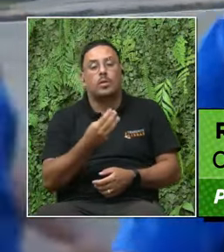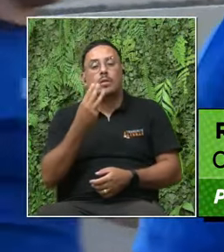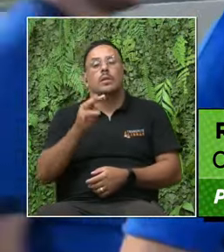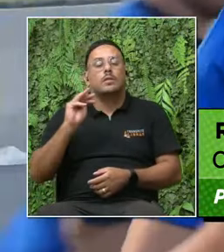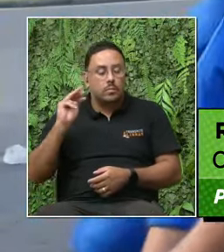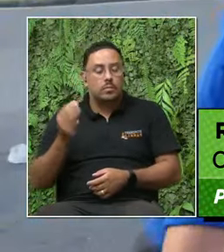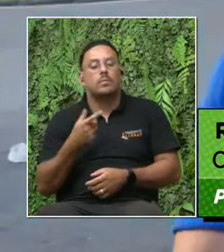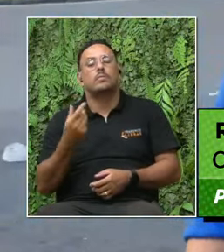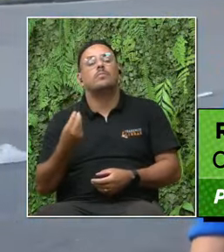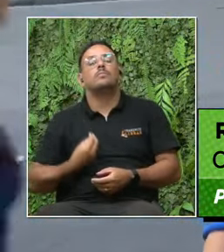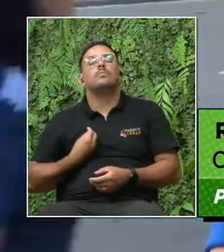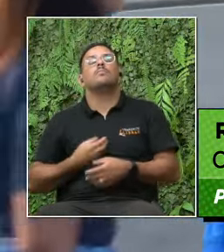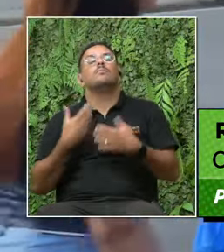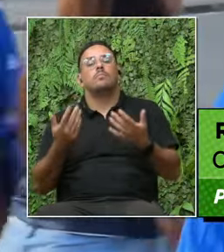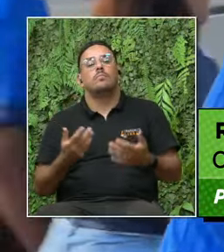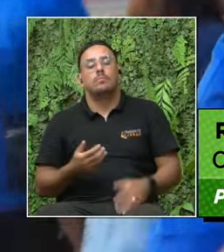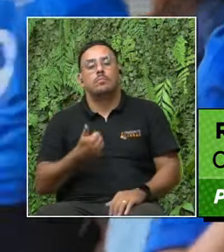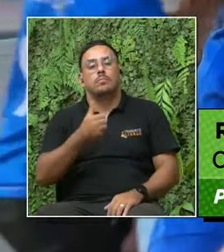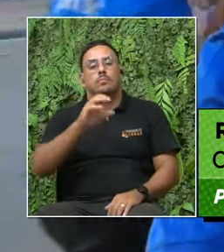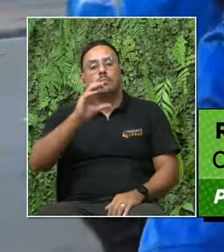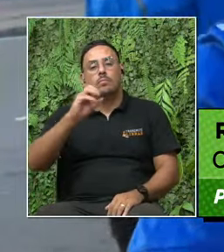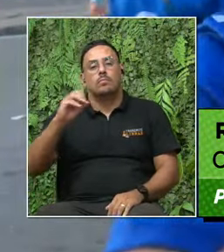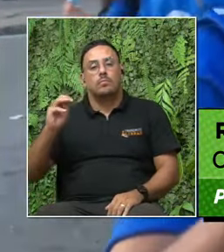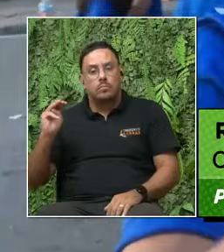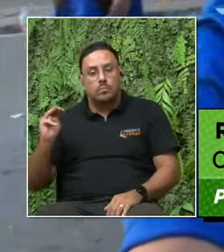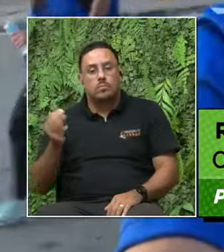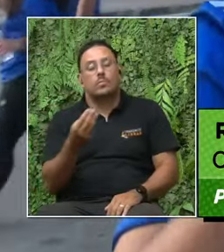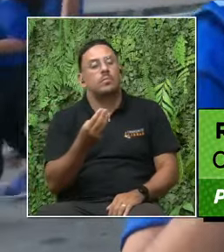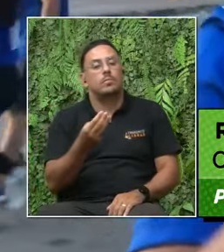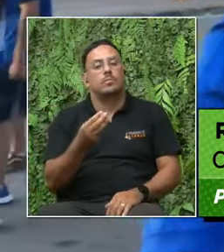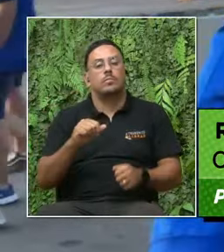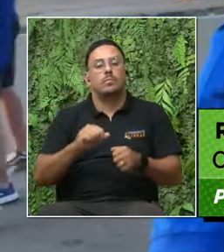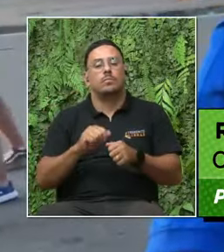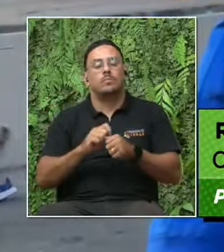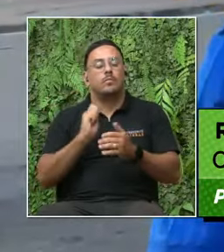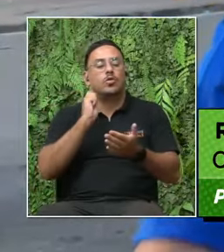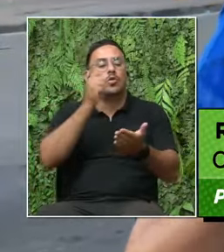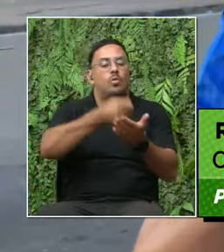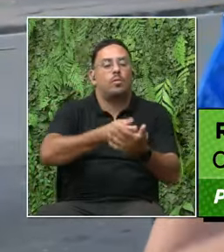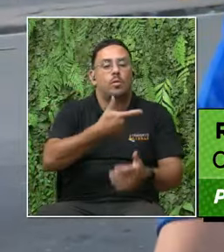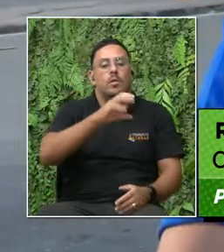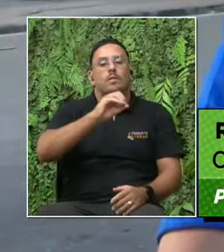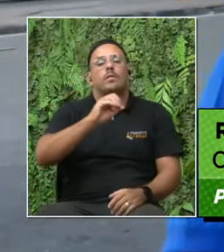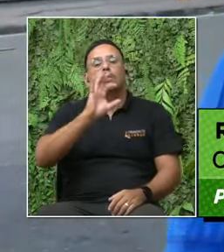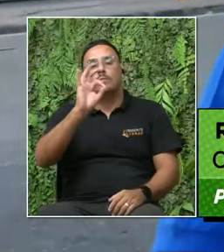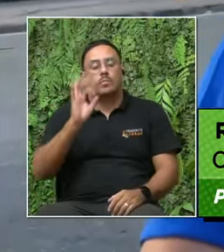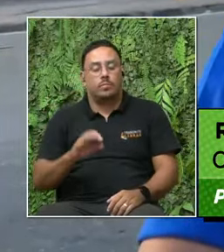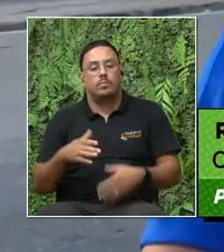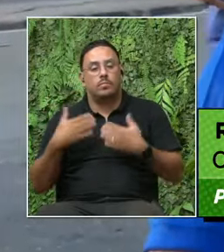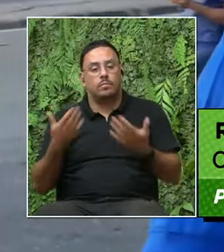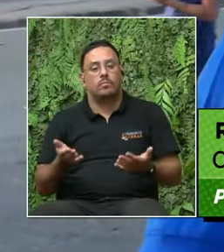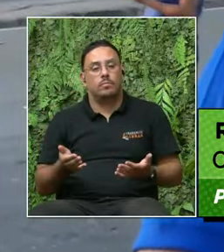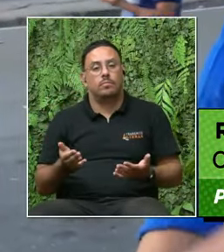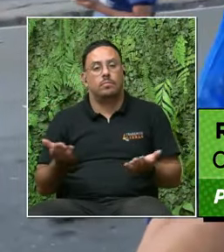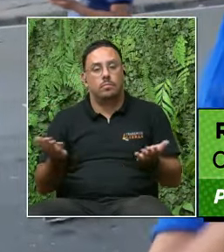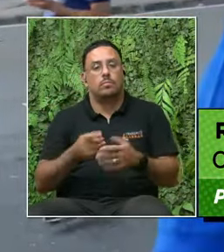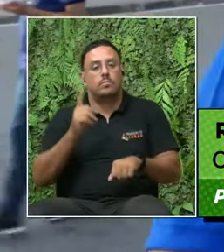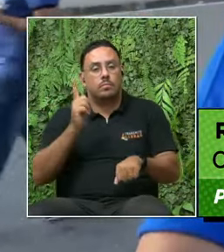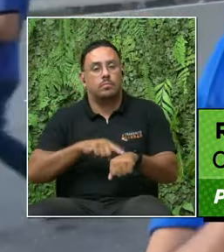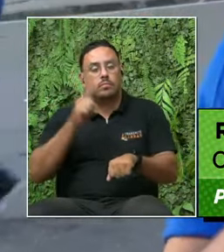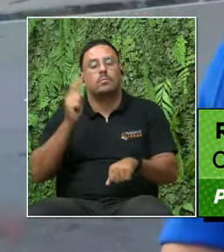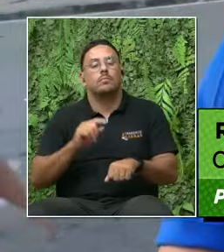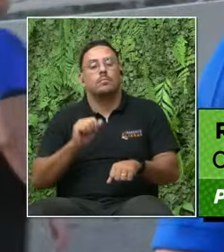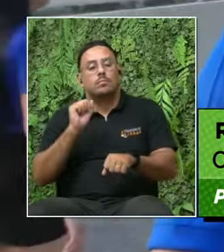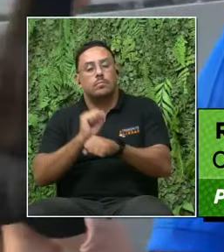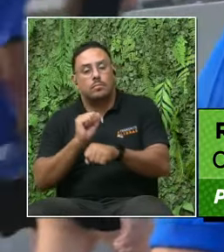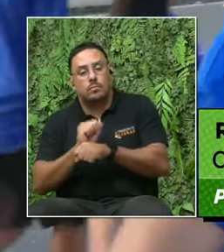Cruzeiro Cadê os os 100 milhões que o Pedrinho fez o investimento comprou os 20% não tem Então tá na hora dele parar de